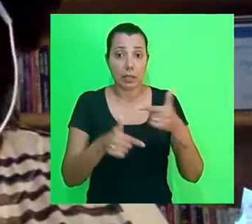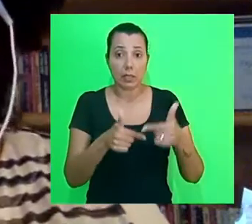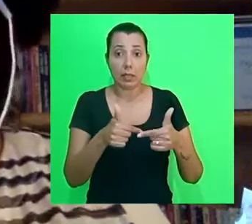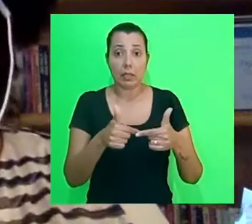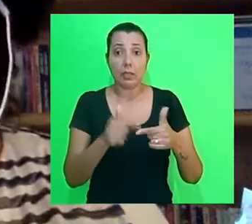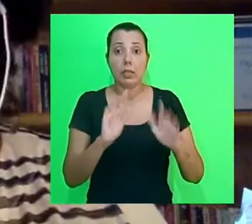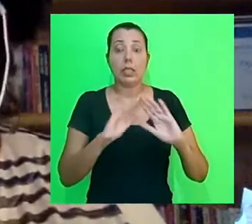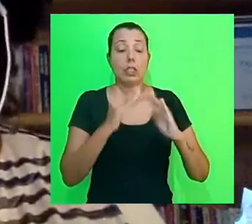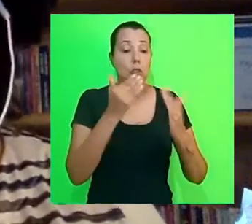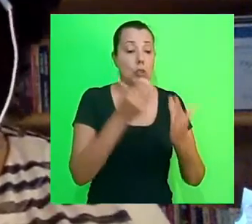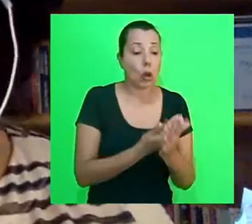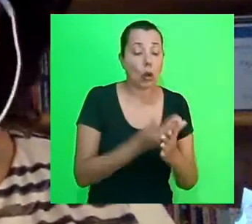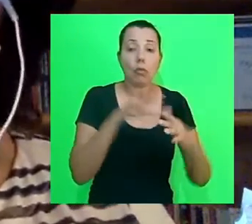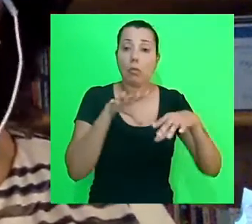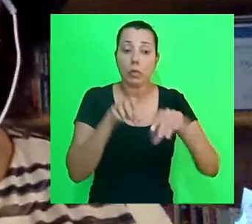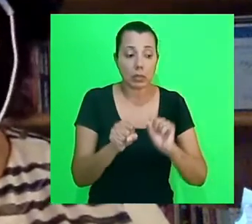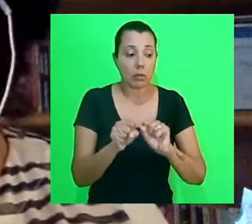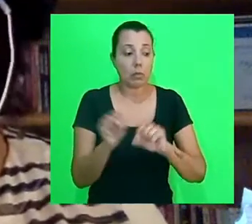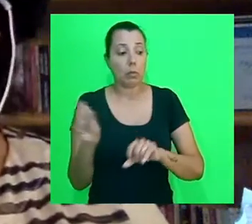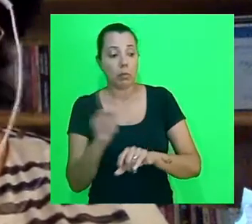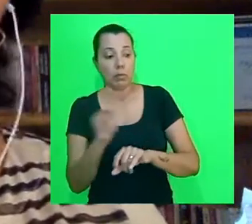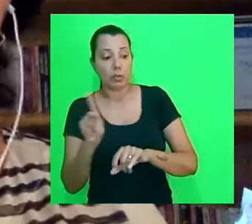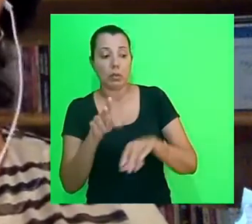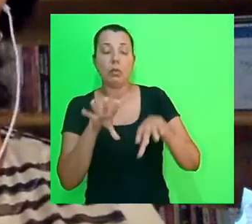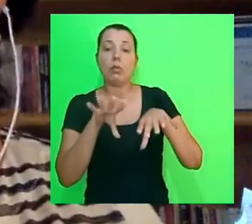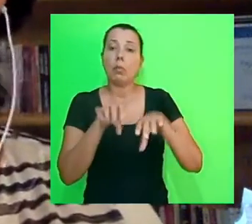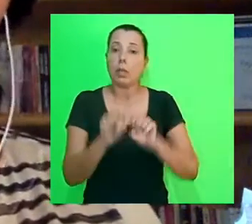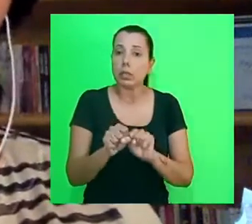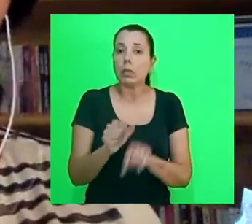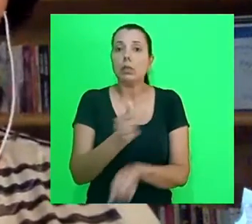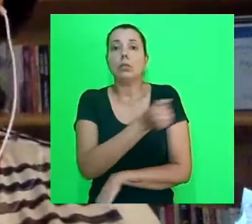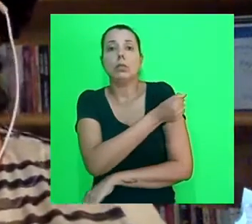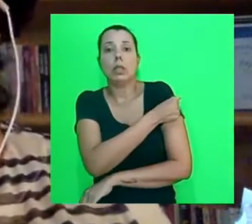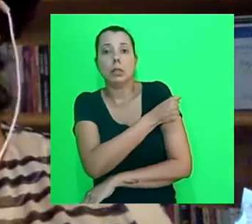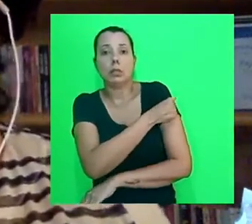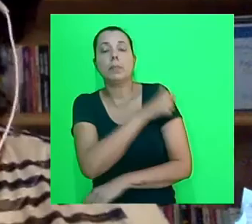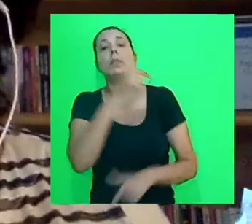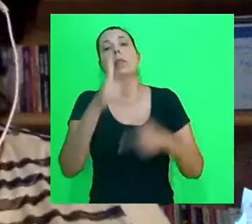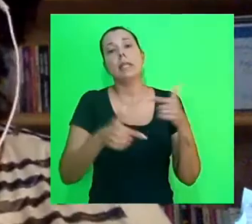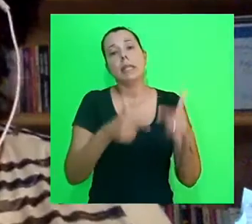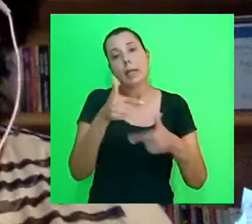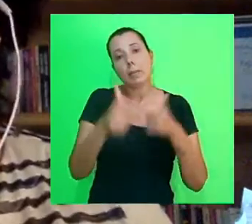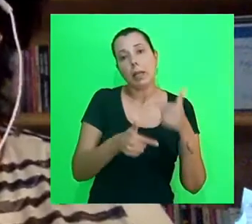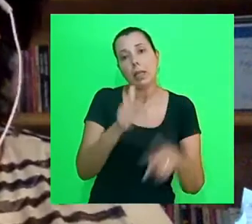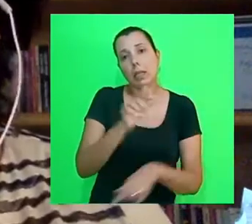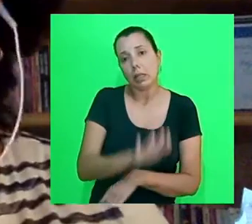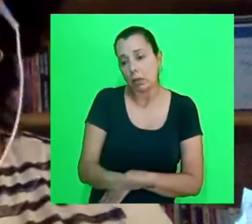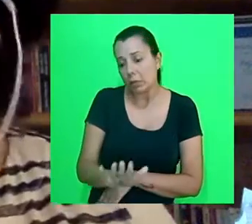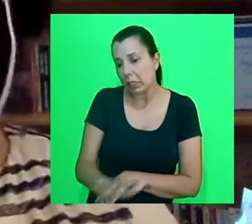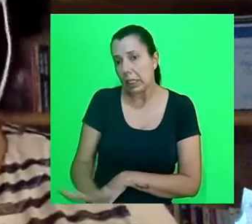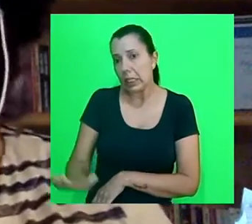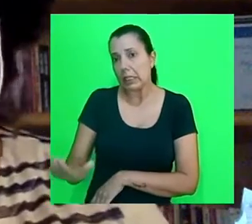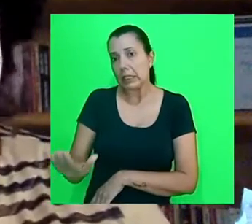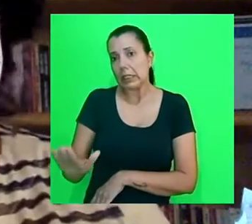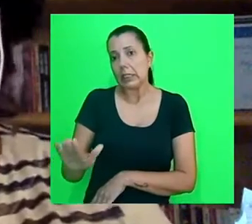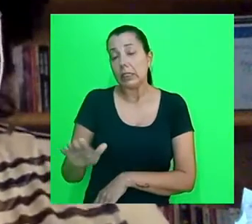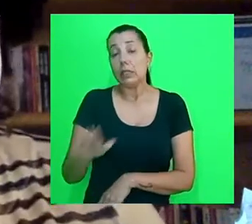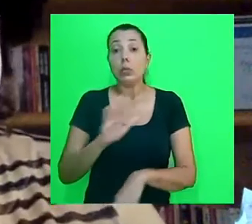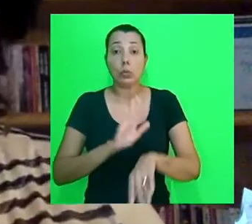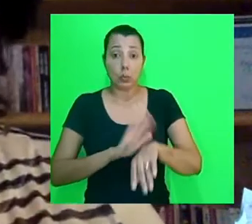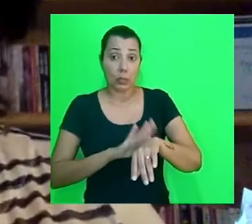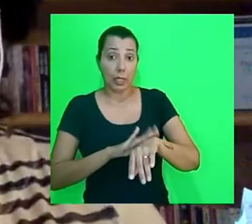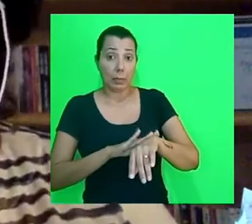inclusive, aprovar no Conselho de Educação, e é importante destacar que essa normativa, essa resolução continua em vigor,